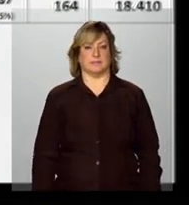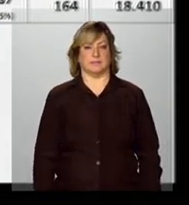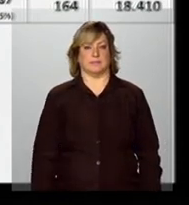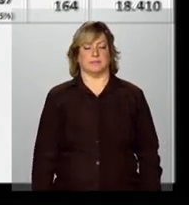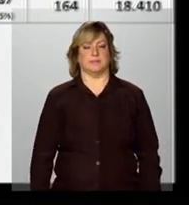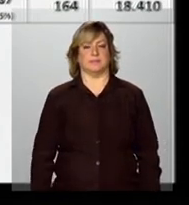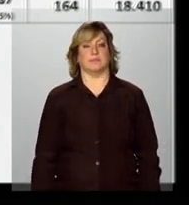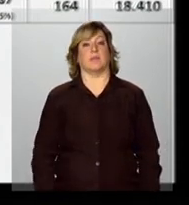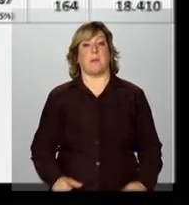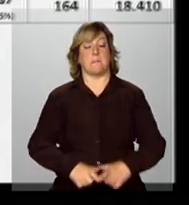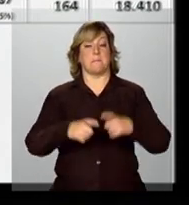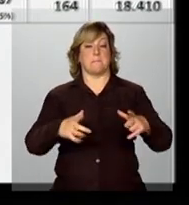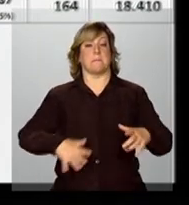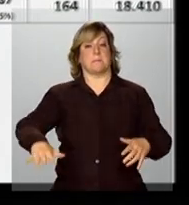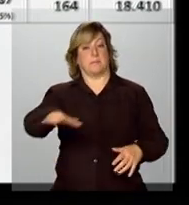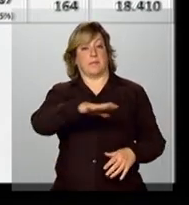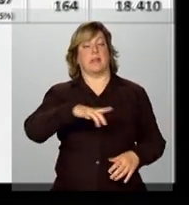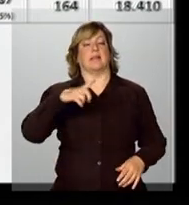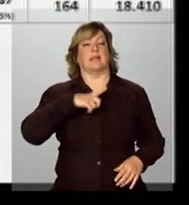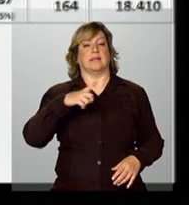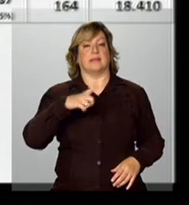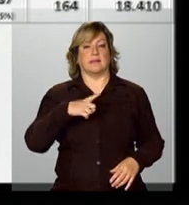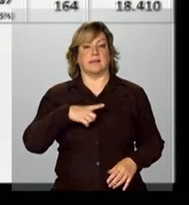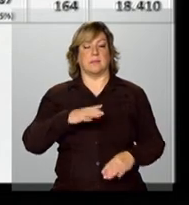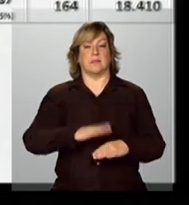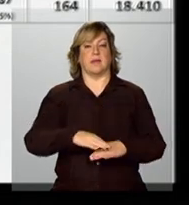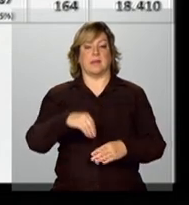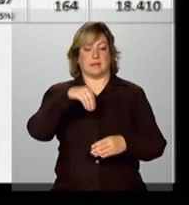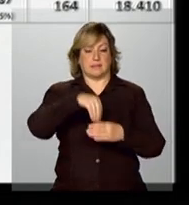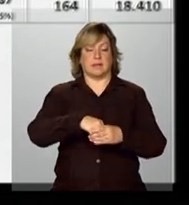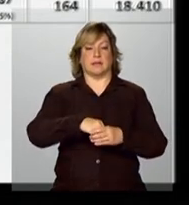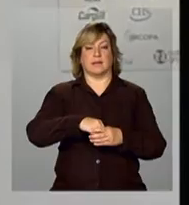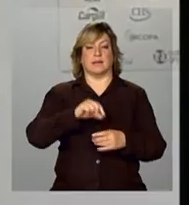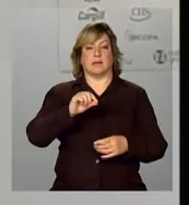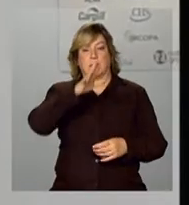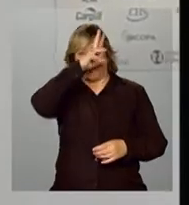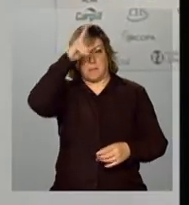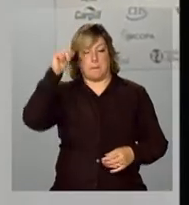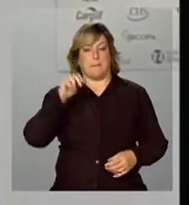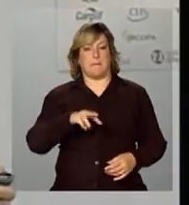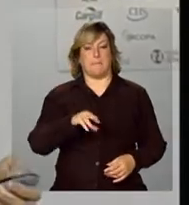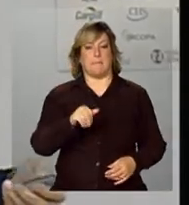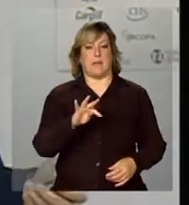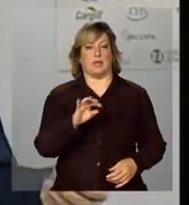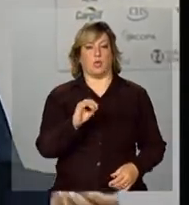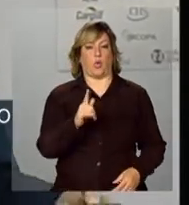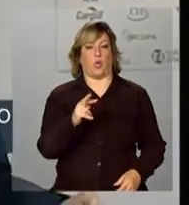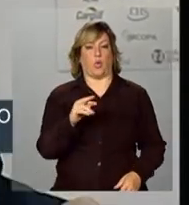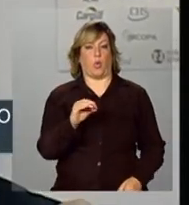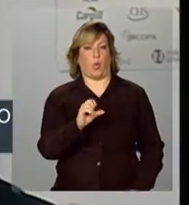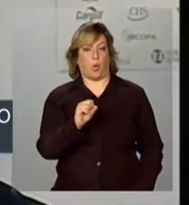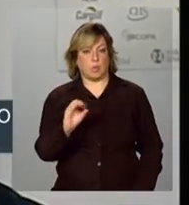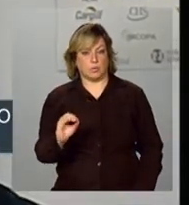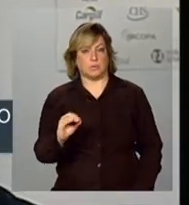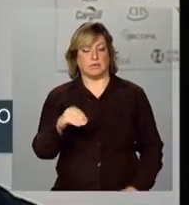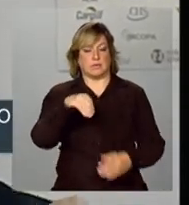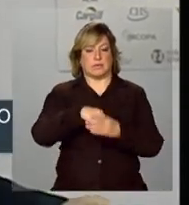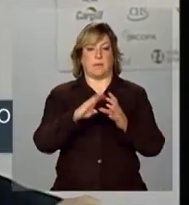E a grande maioria também se encontra no estado do Mato Grosso, na parte correspondente ao bioma